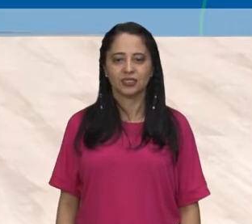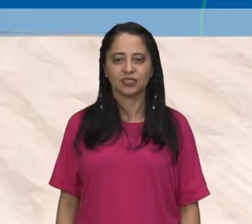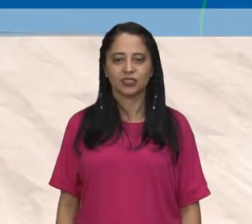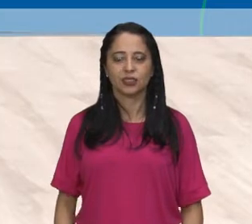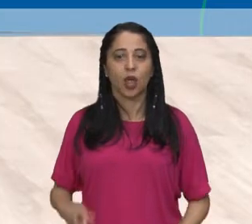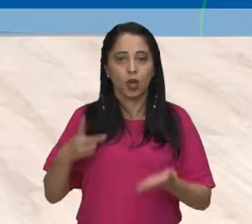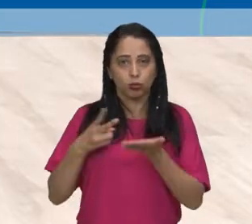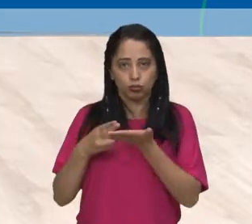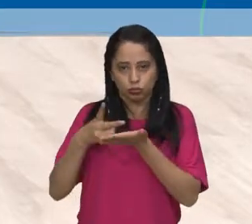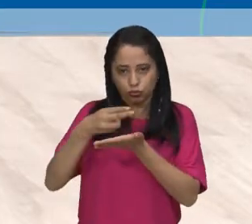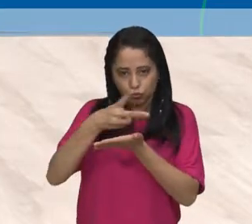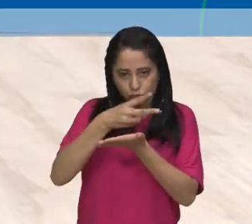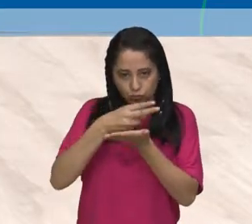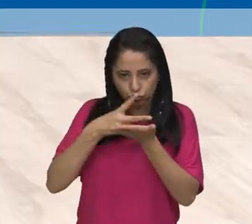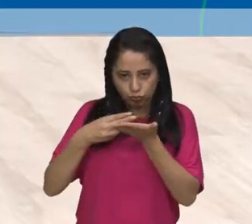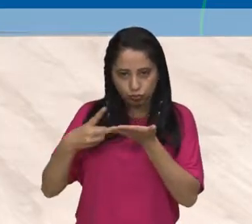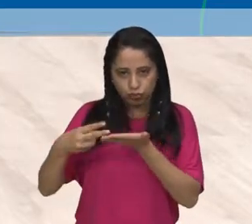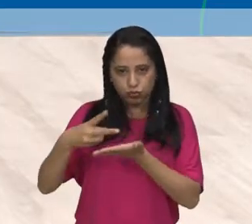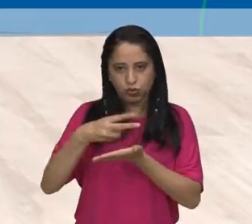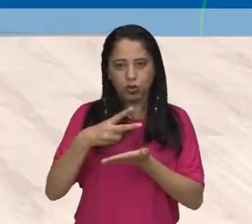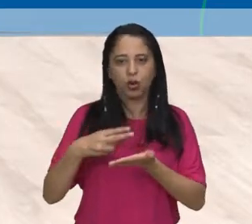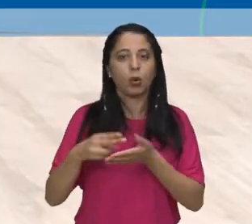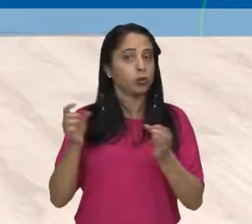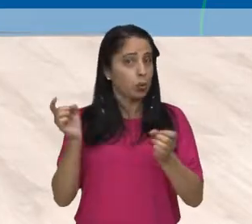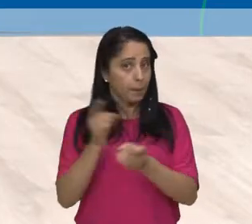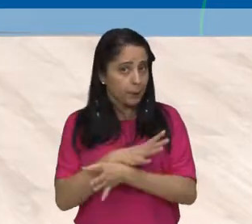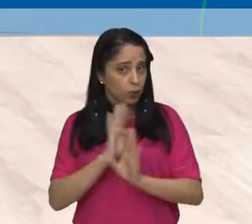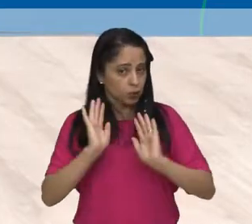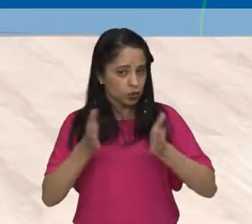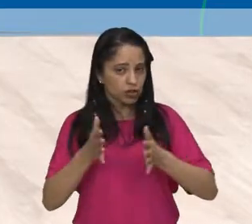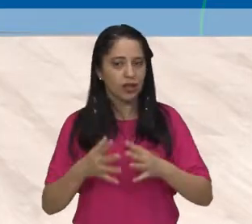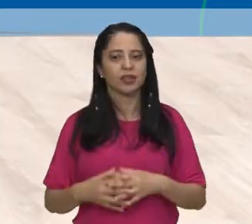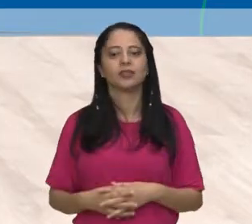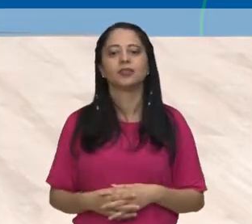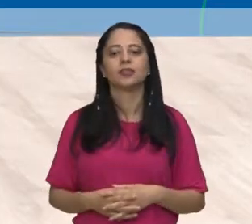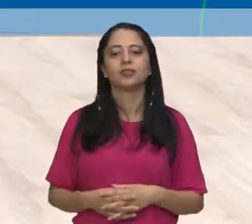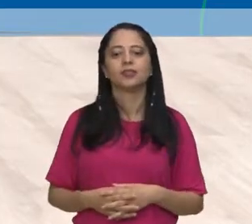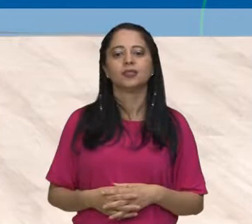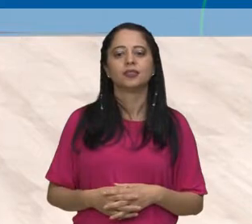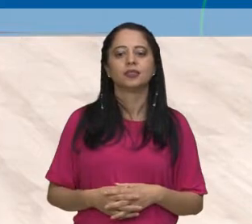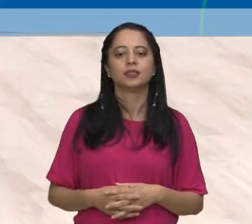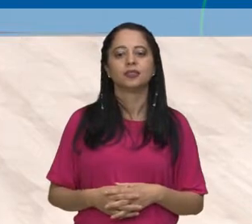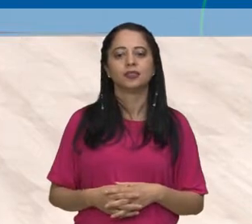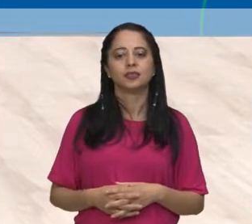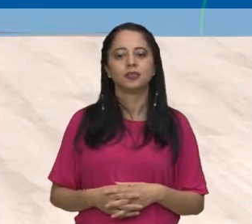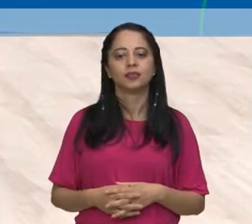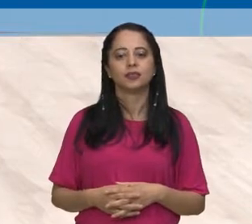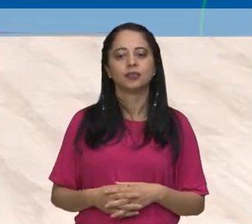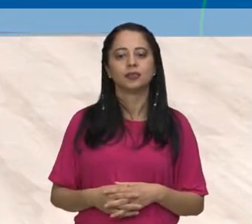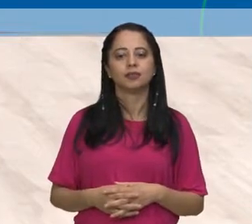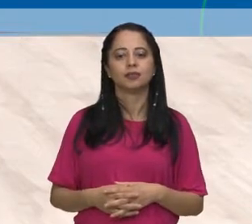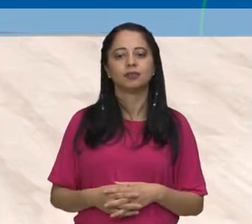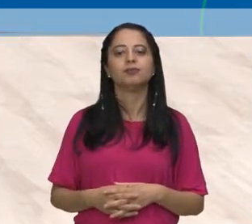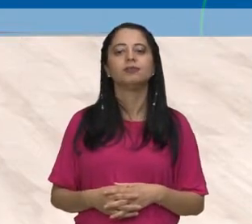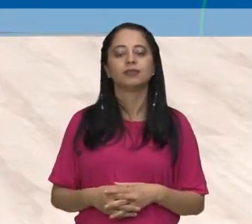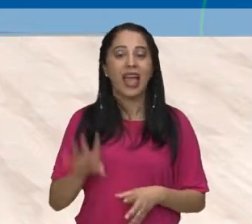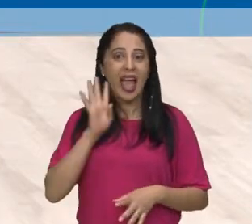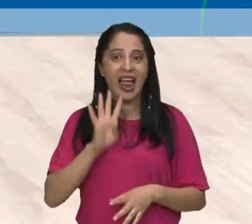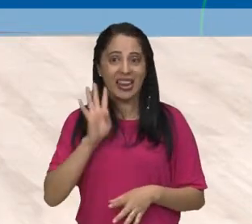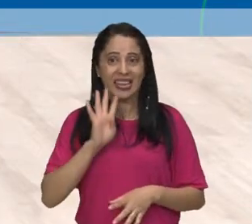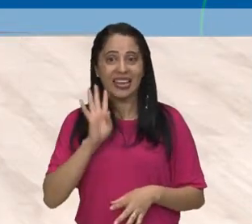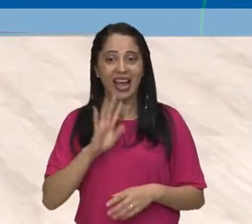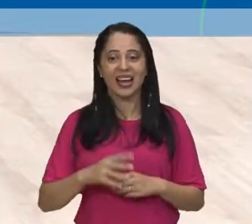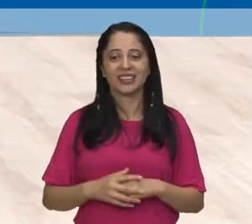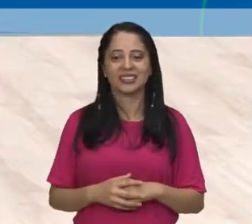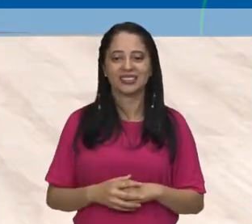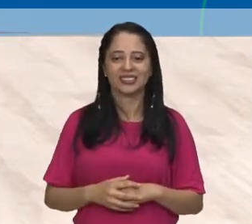recorta bonitinho, faz os quatro e fica desse jeito. E depois, o próximo passo? Ah, o próximo passo é o mais legal. Vou tirar